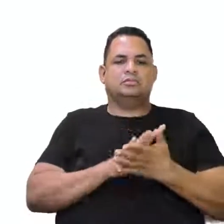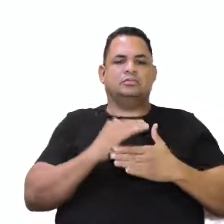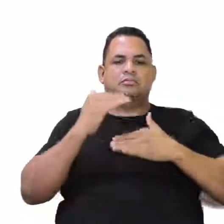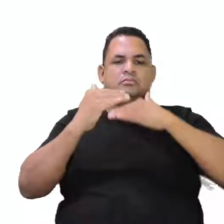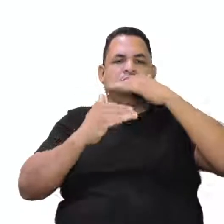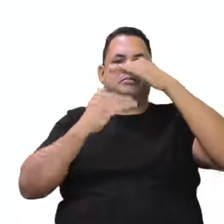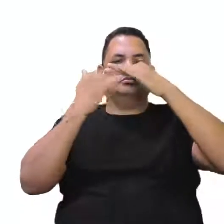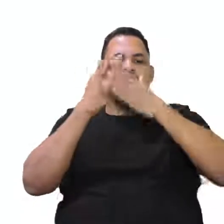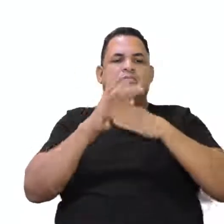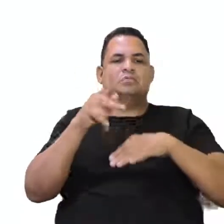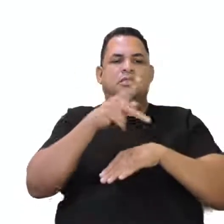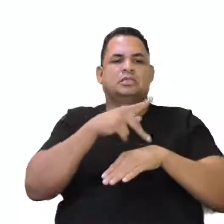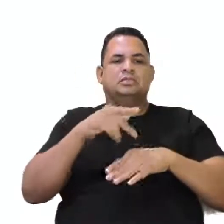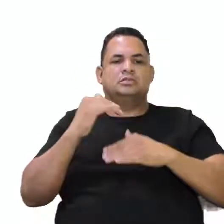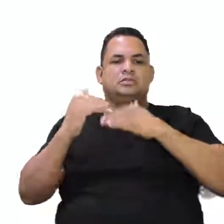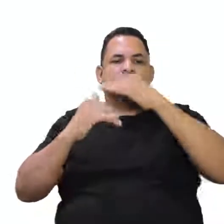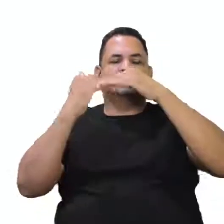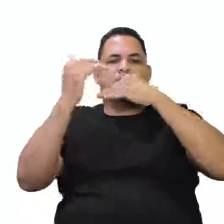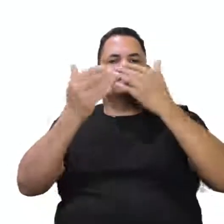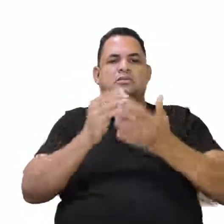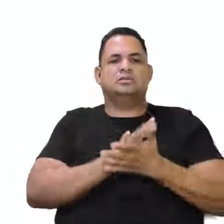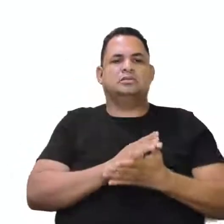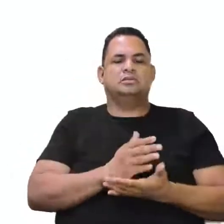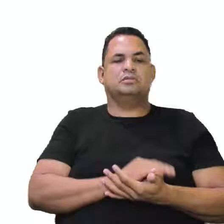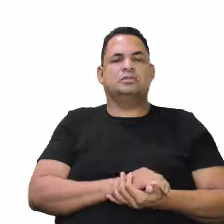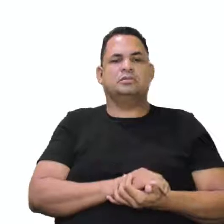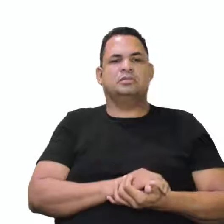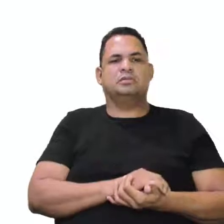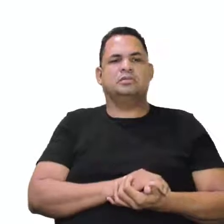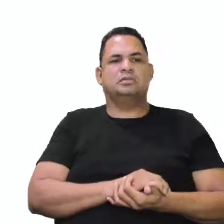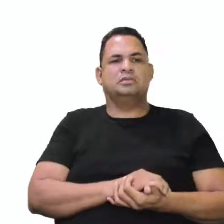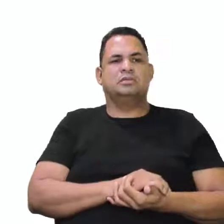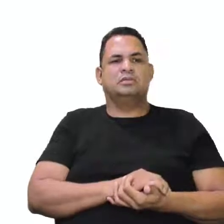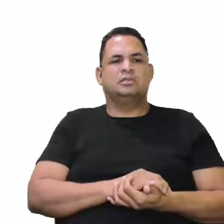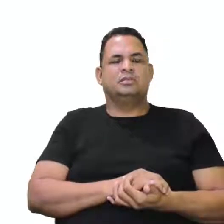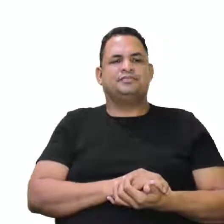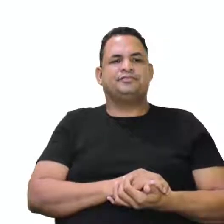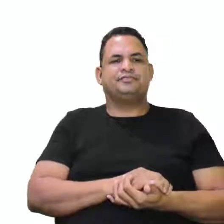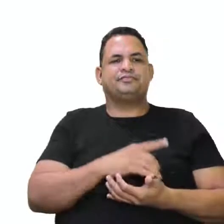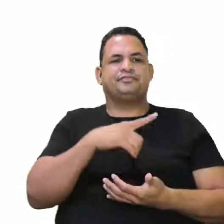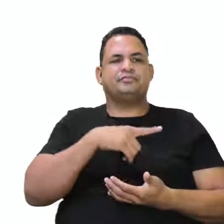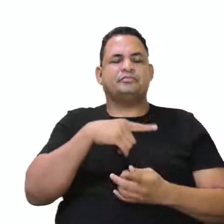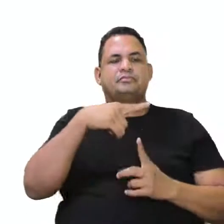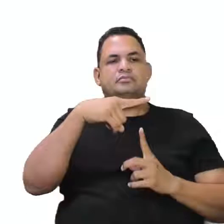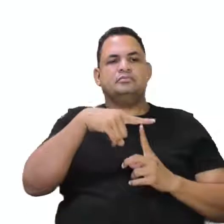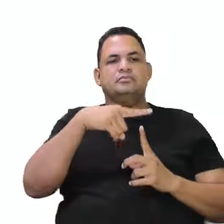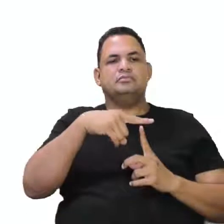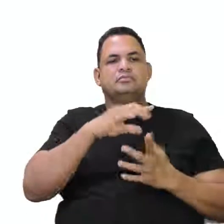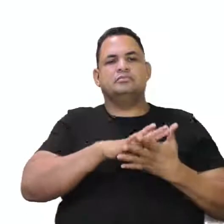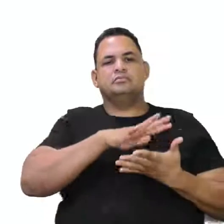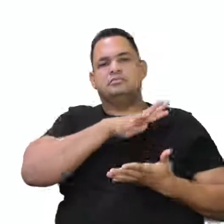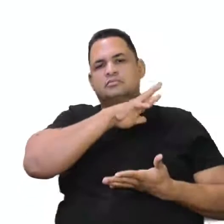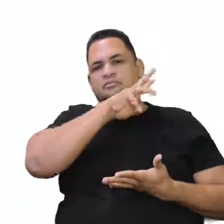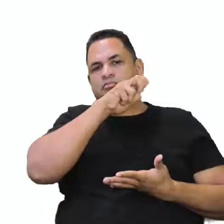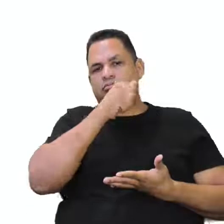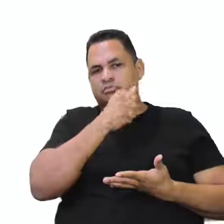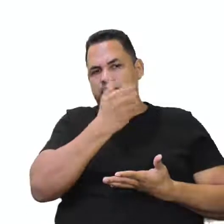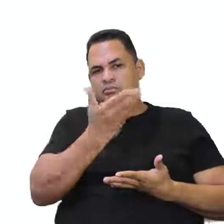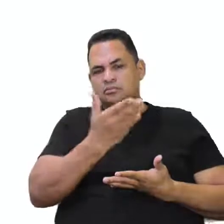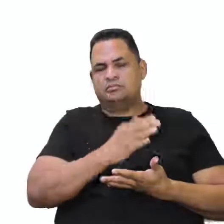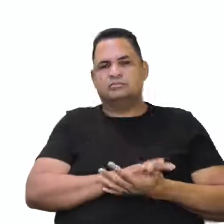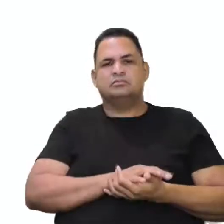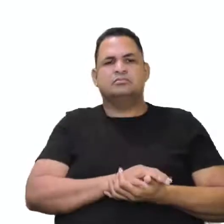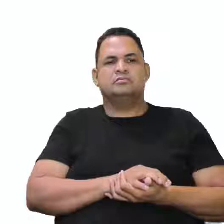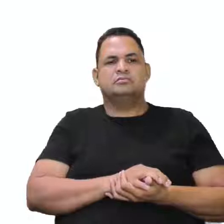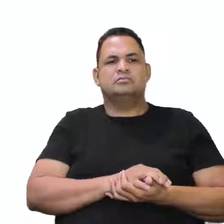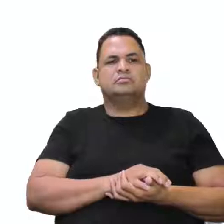Primeiro mundo aonde, né? Em quê? Pergunto. Aí a gente tem algumas espécies, tá? A gente